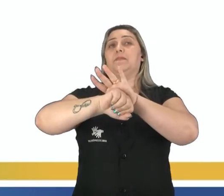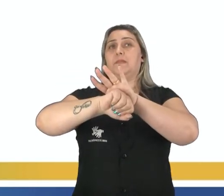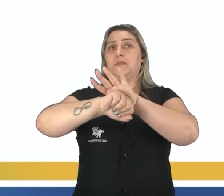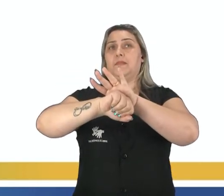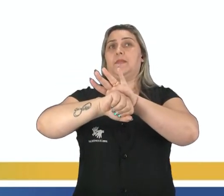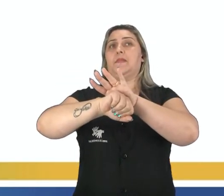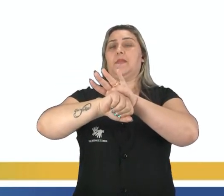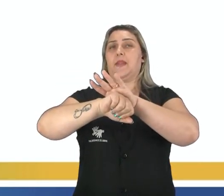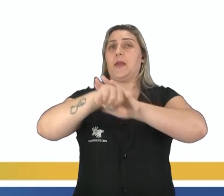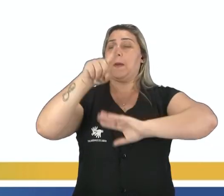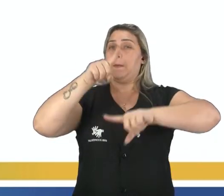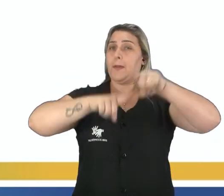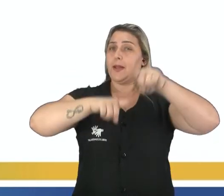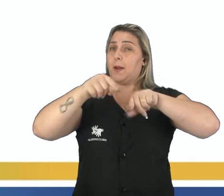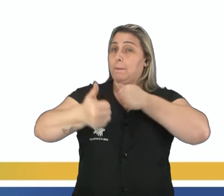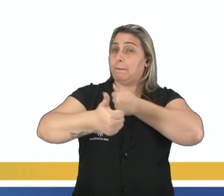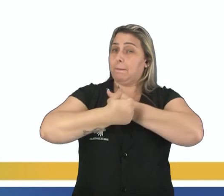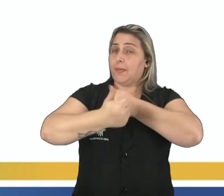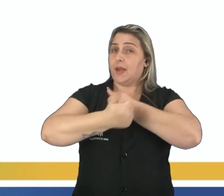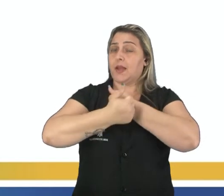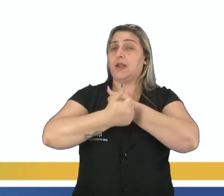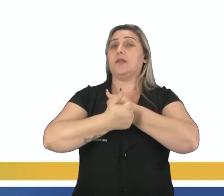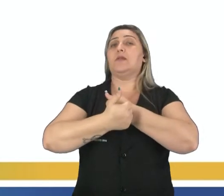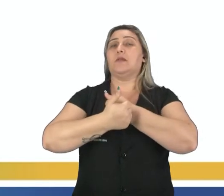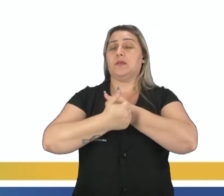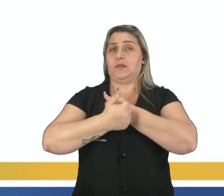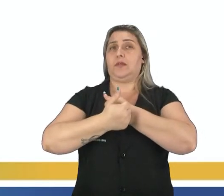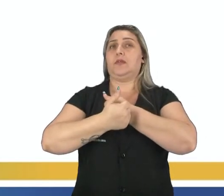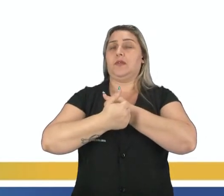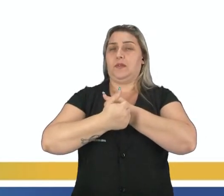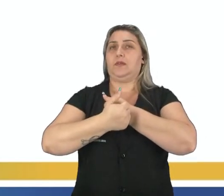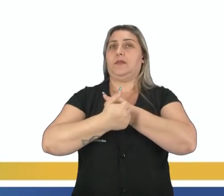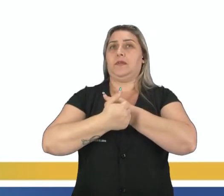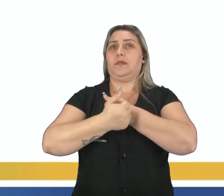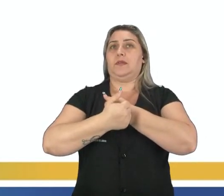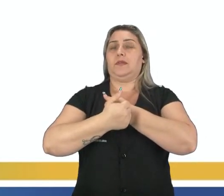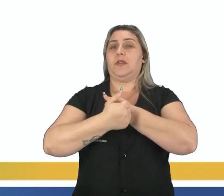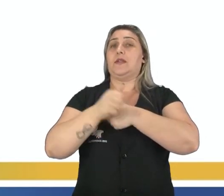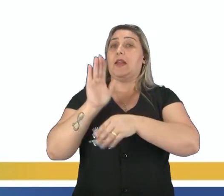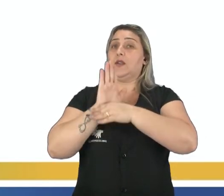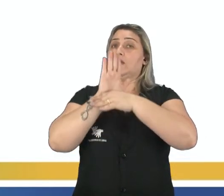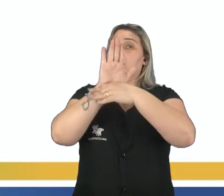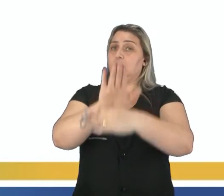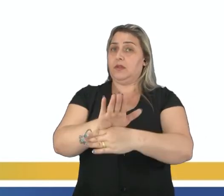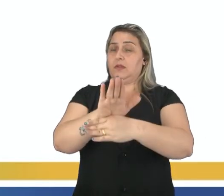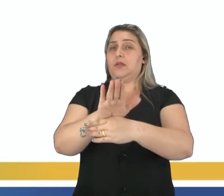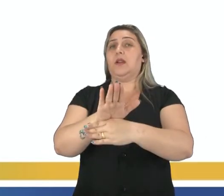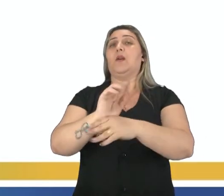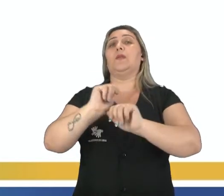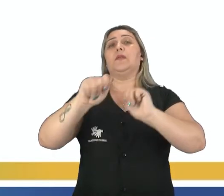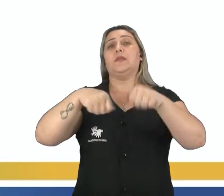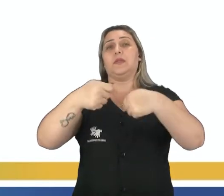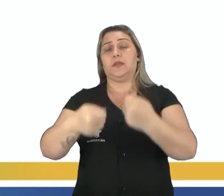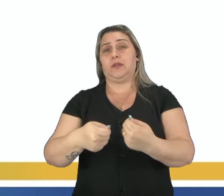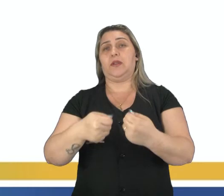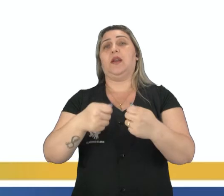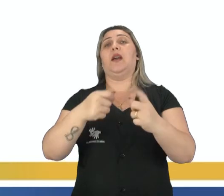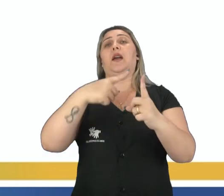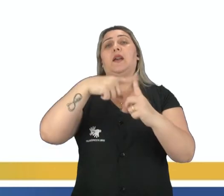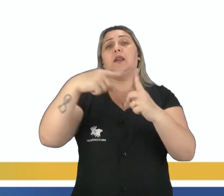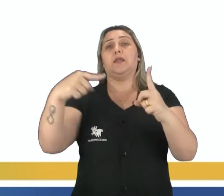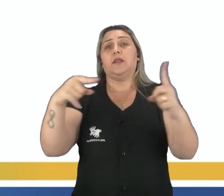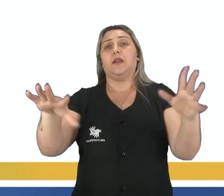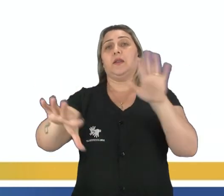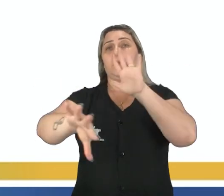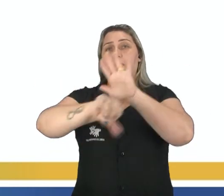o lado do material que se aproximou. Ou seja, elas vão ser induzidas, tendo em vista que os sinais opostos é que se atraem. Então,